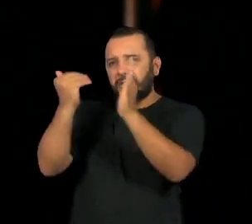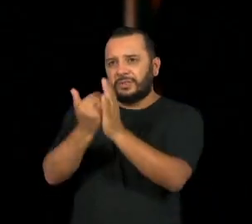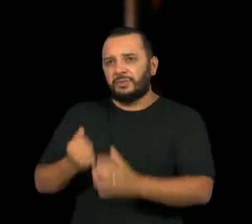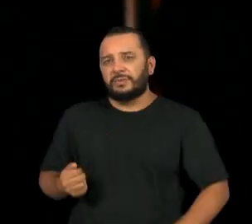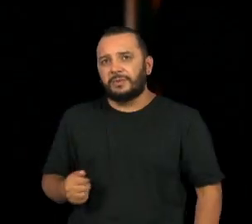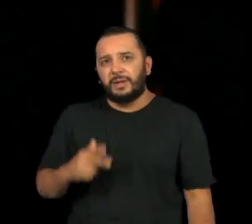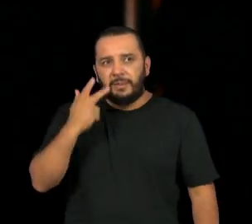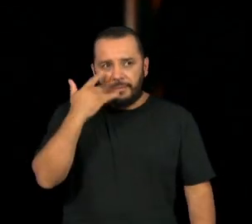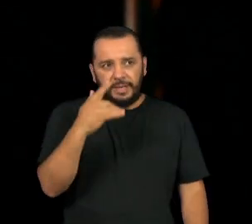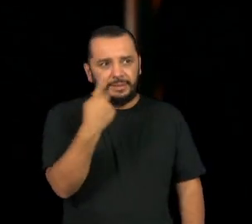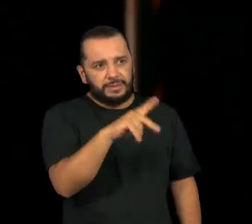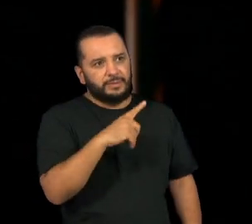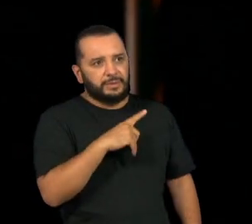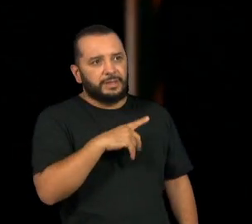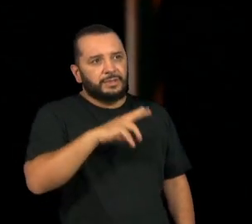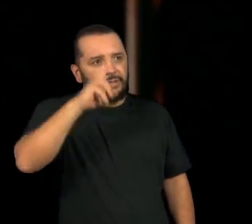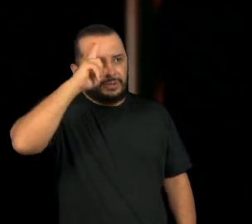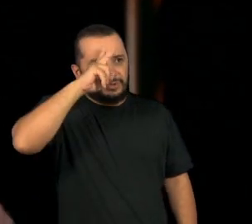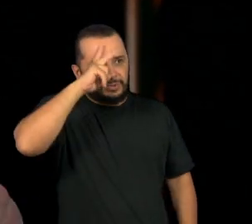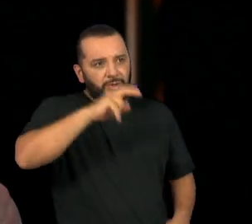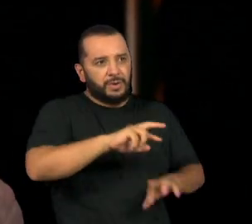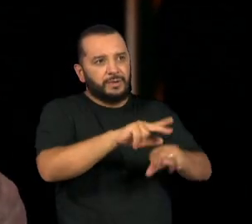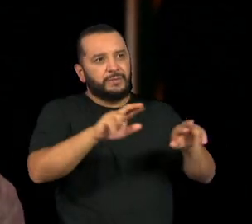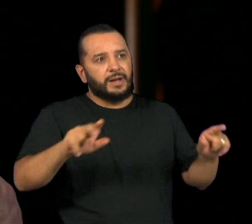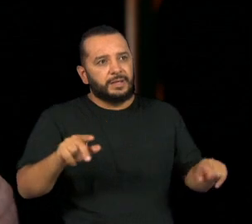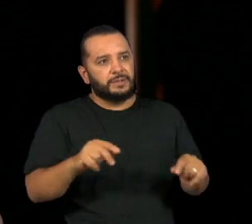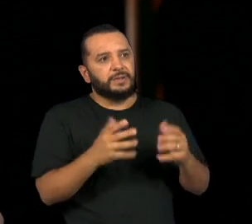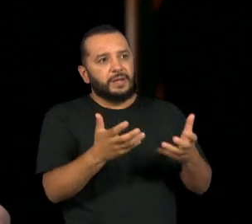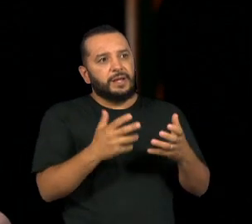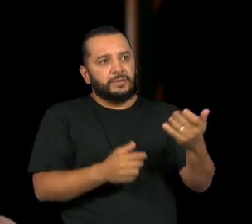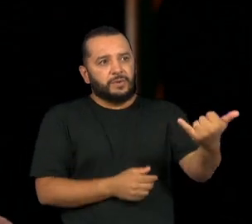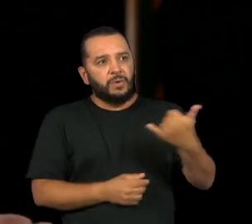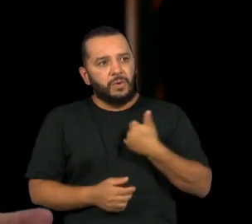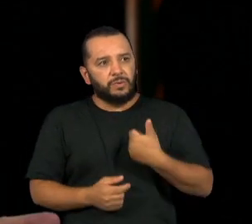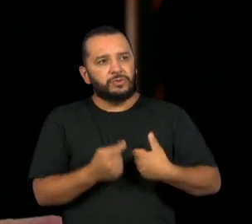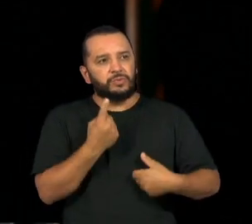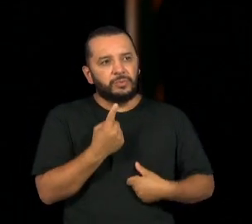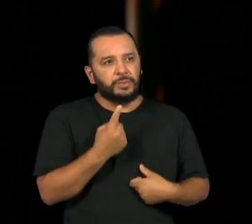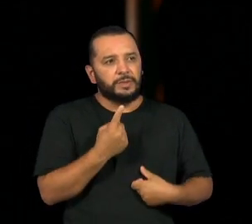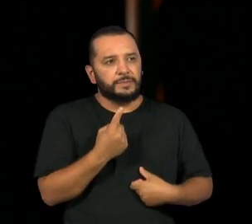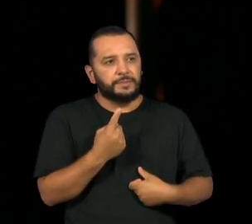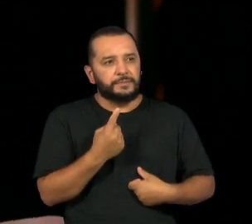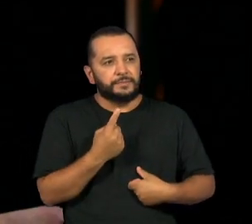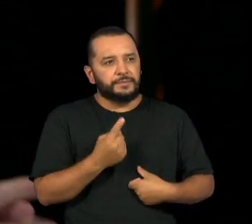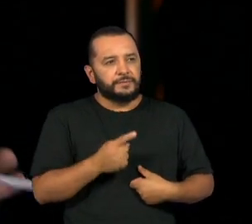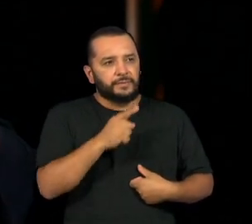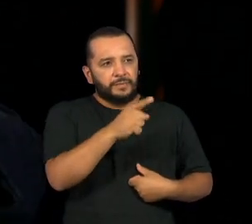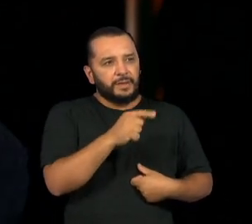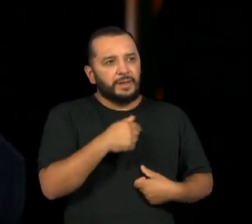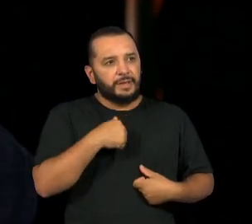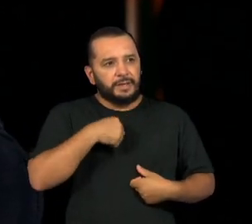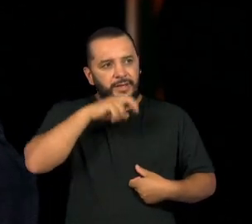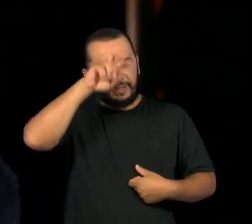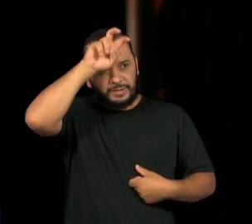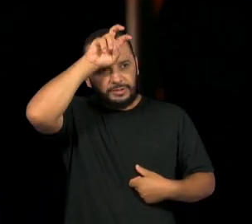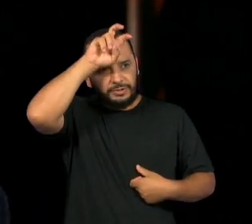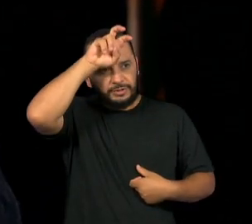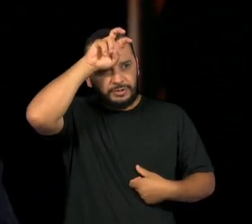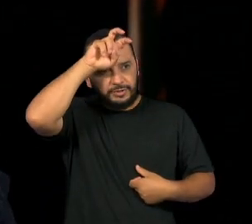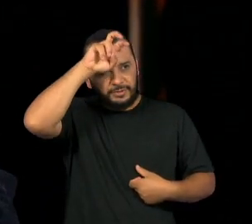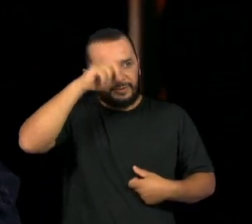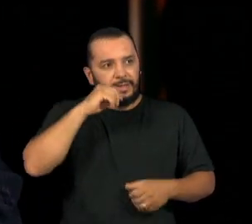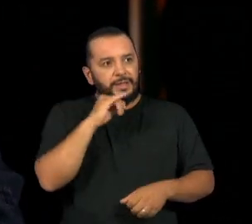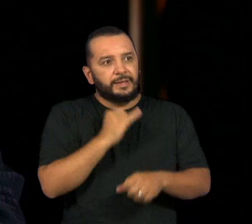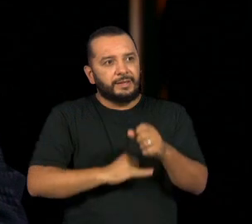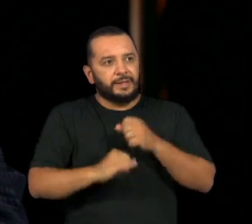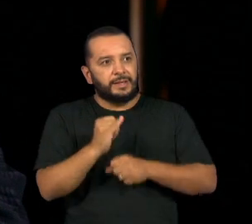muitas histórias. Eu quero que você me conte uma que você estava no Egito, antes da internet, e